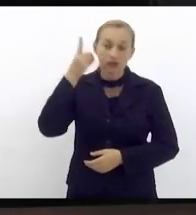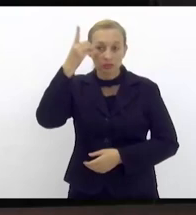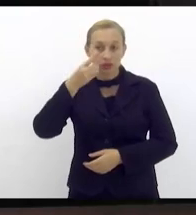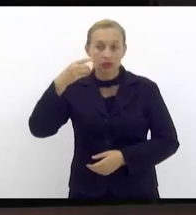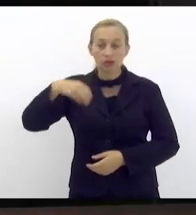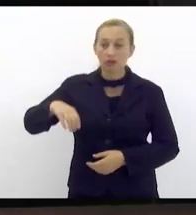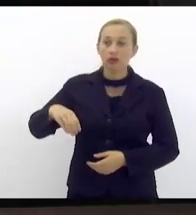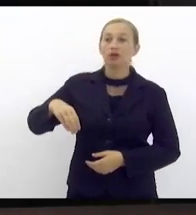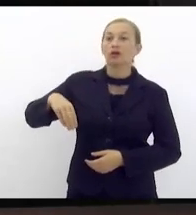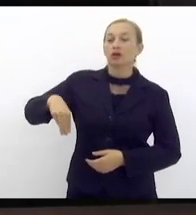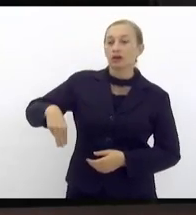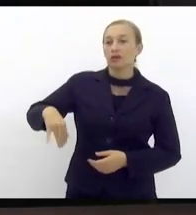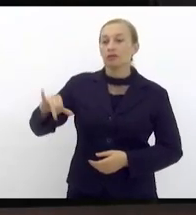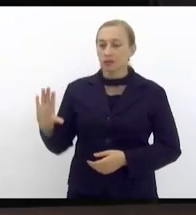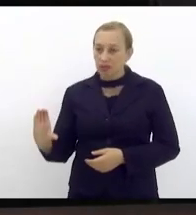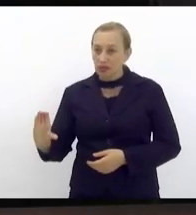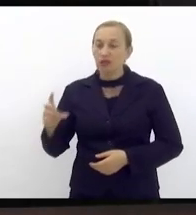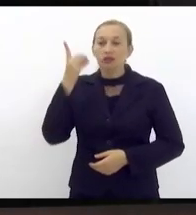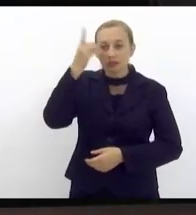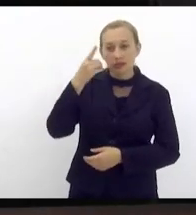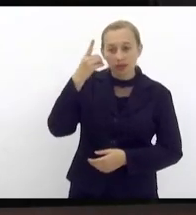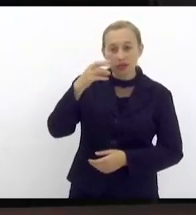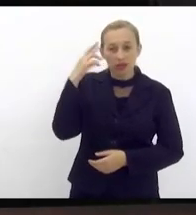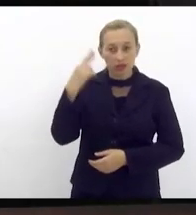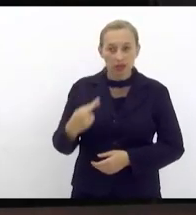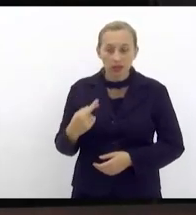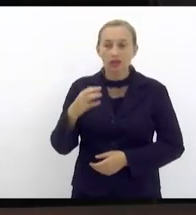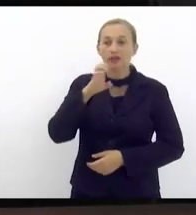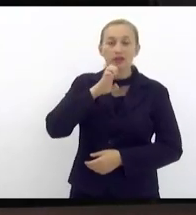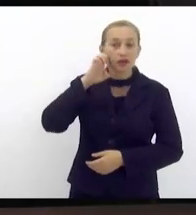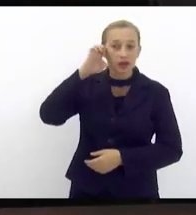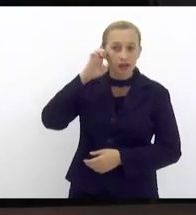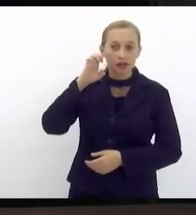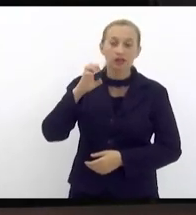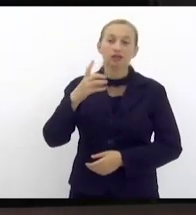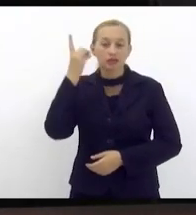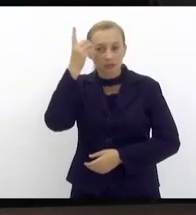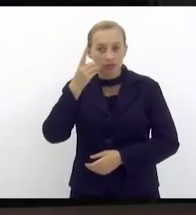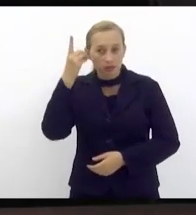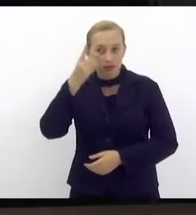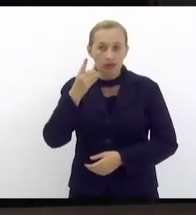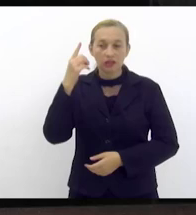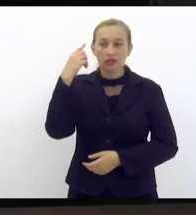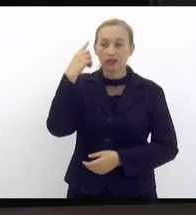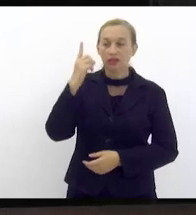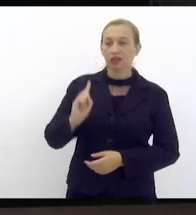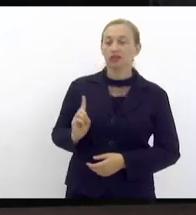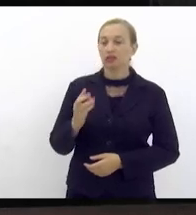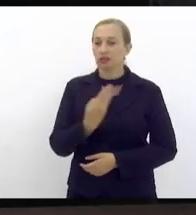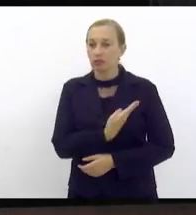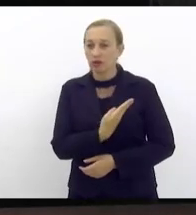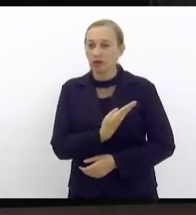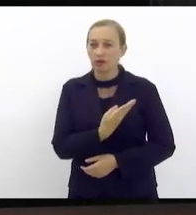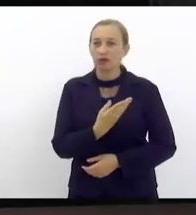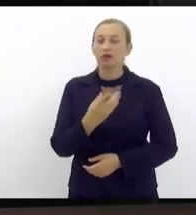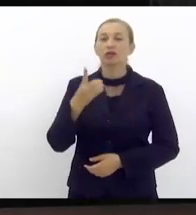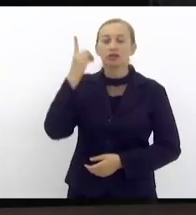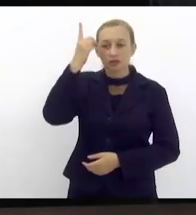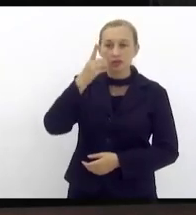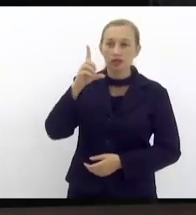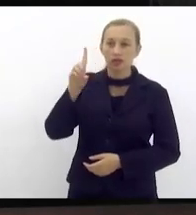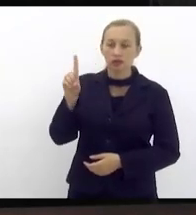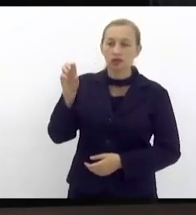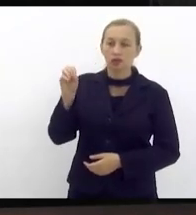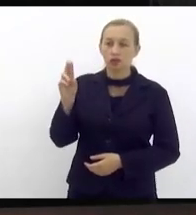mink deputada Renata Souza deputada Érica takemoto deputada Dani Balbi Deputado Douglas ruas